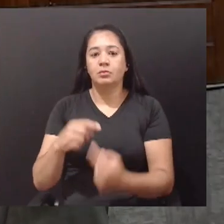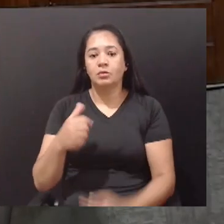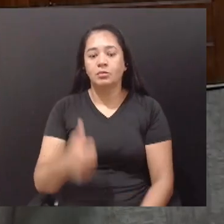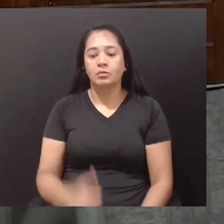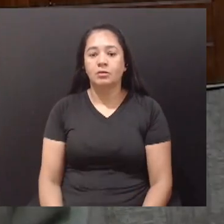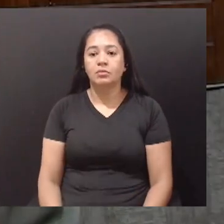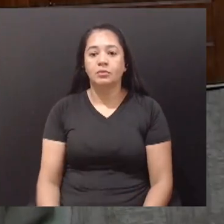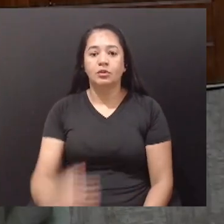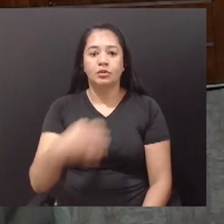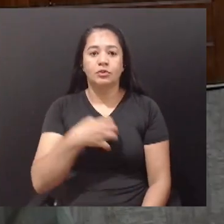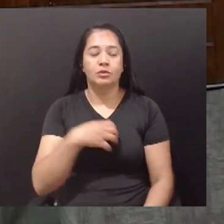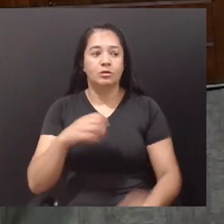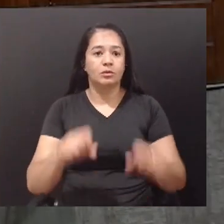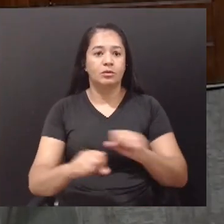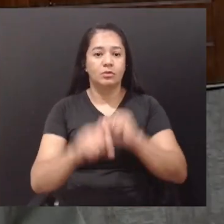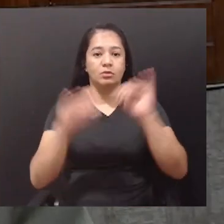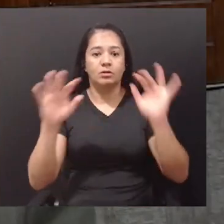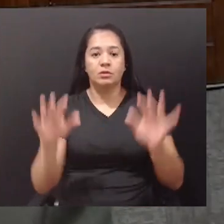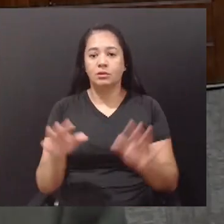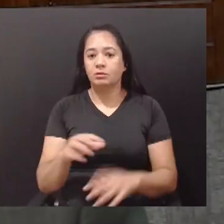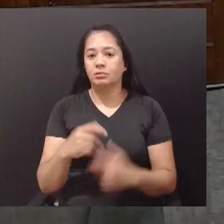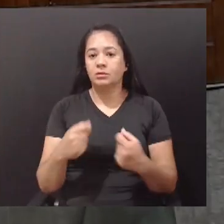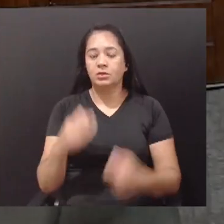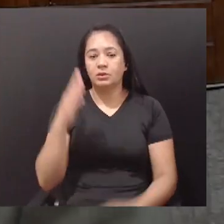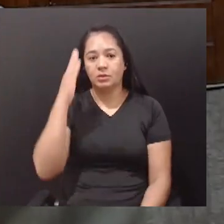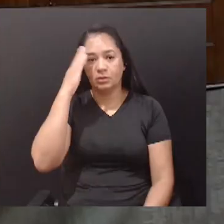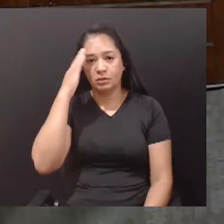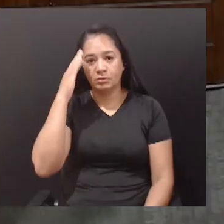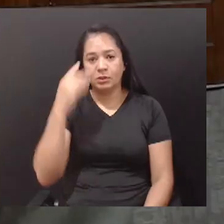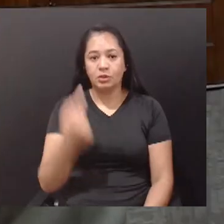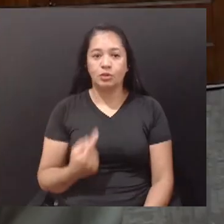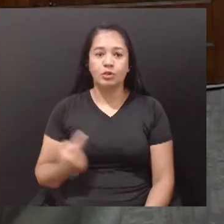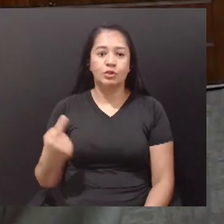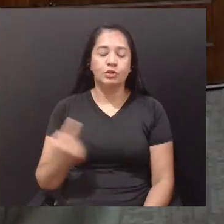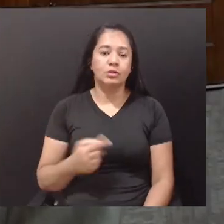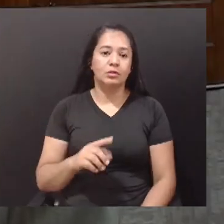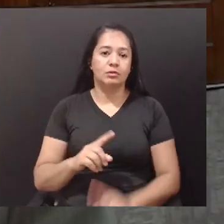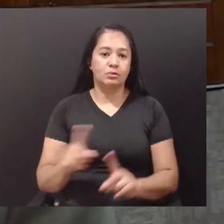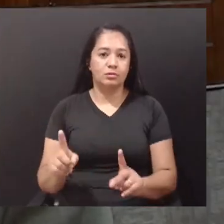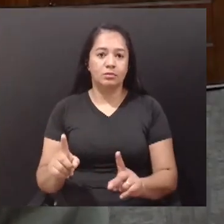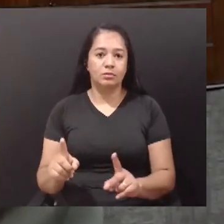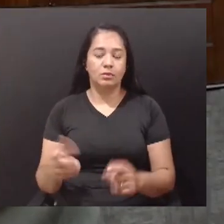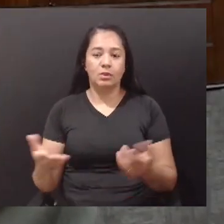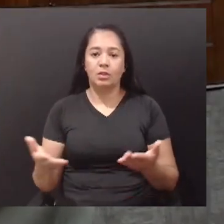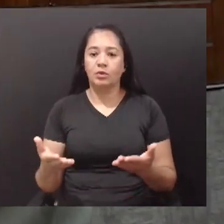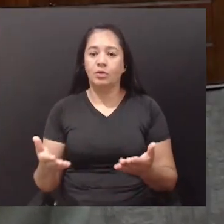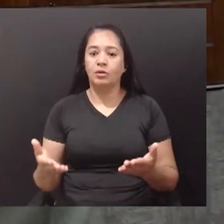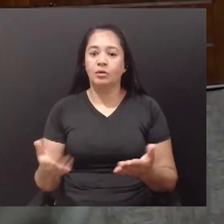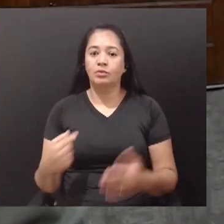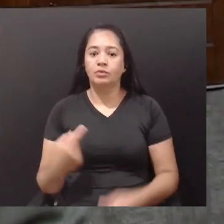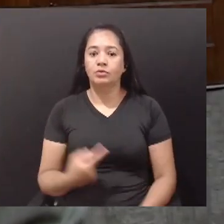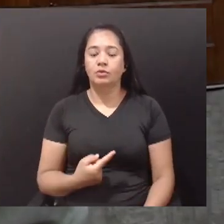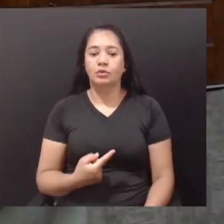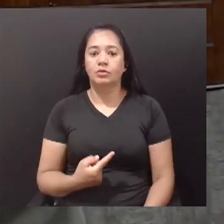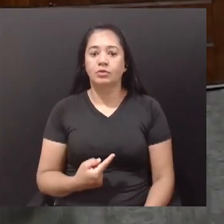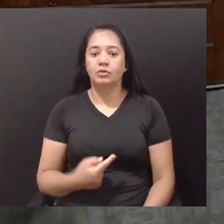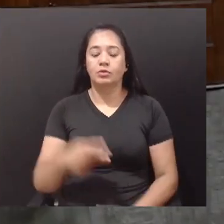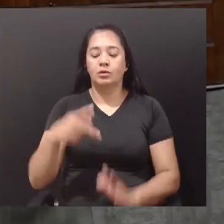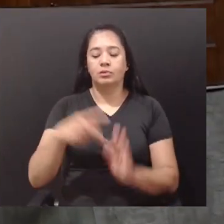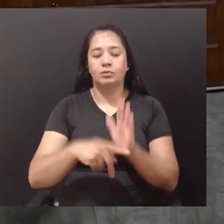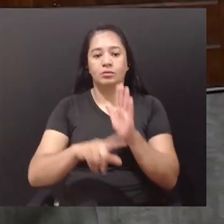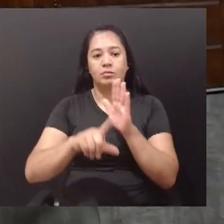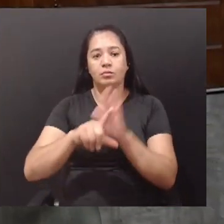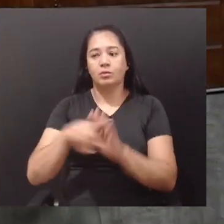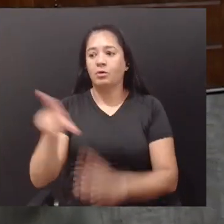clara, para eles saberem que eles não estão sozinhos. Recentemente nós tivemos um PL vetado